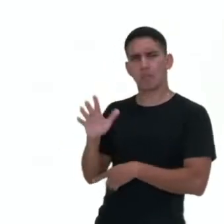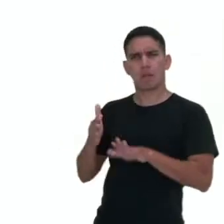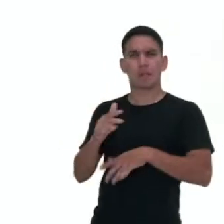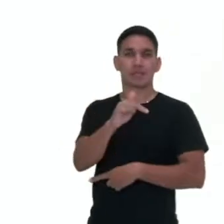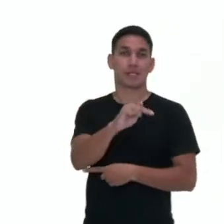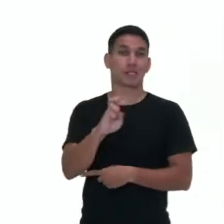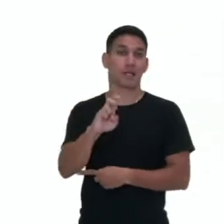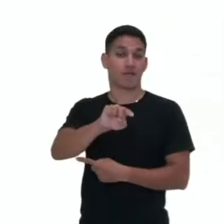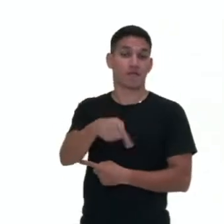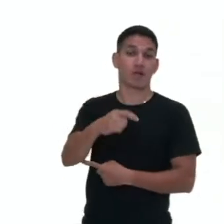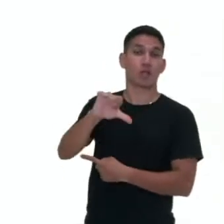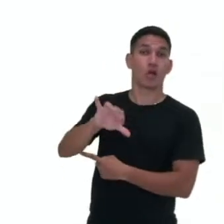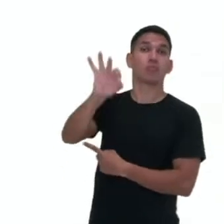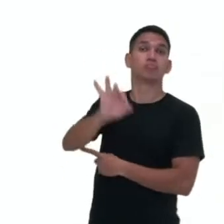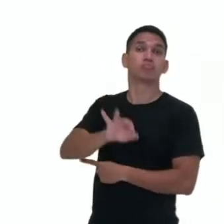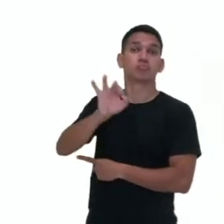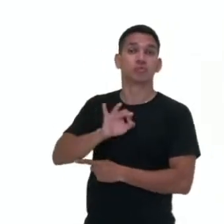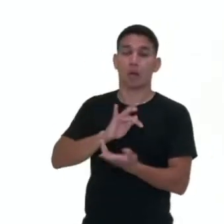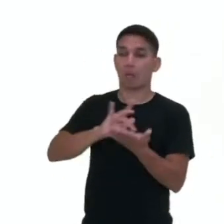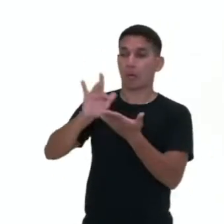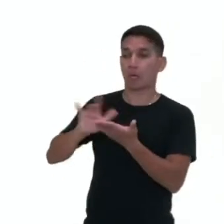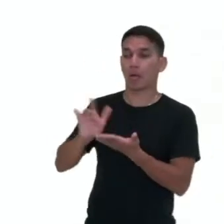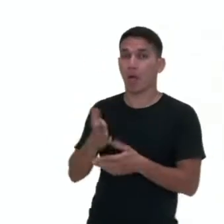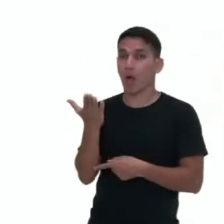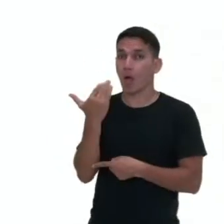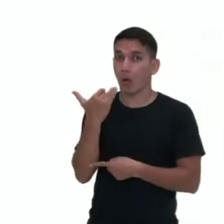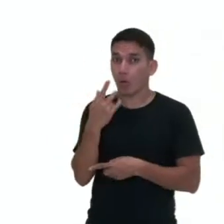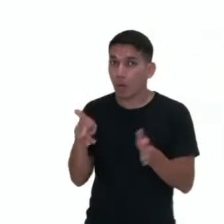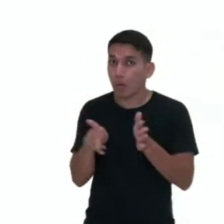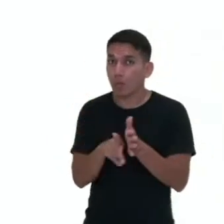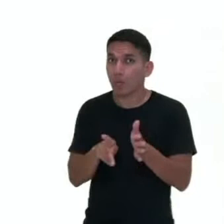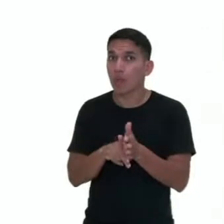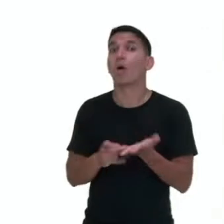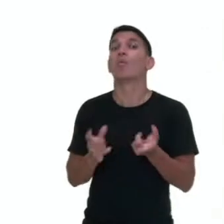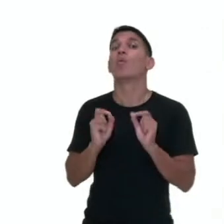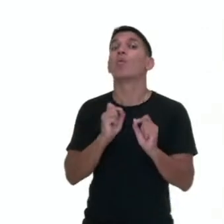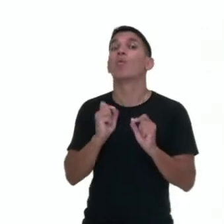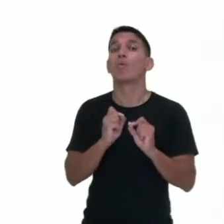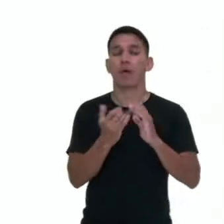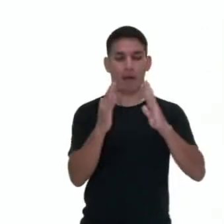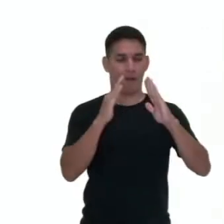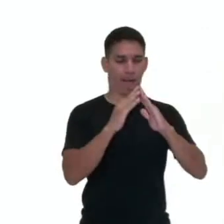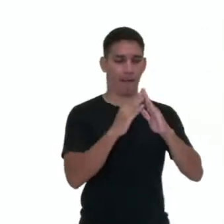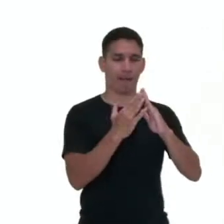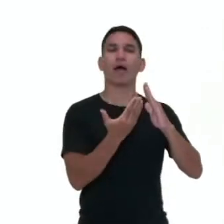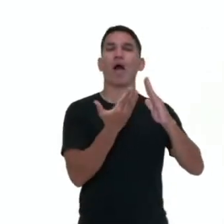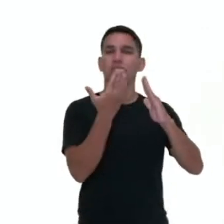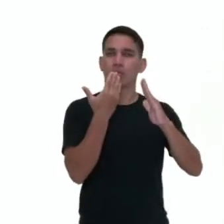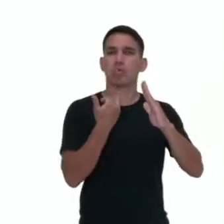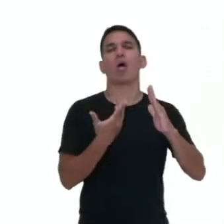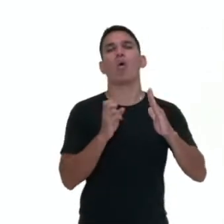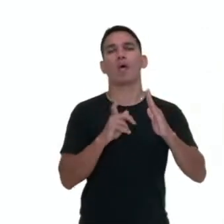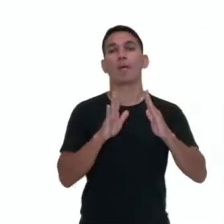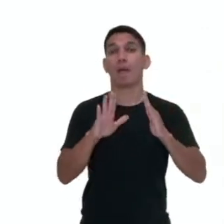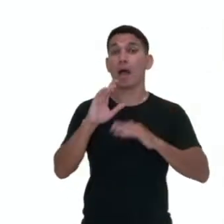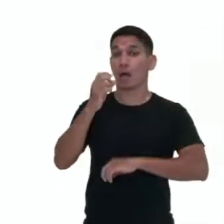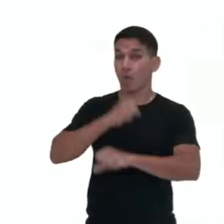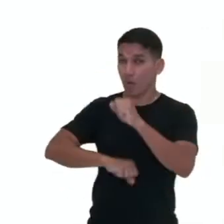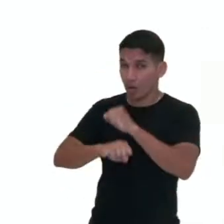75,9% dos gastos com alimentação era para consumo em casa, enquanto em 2018,